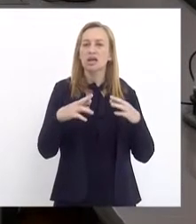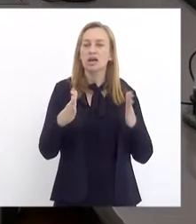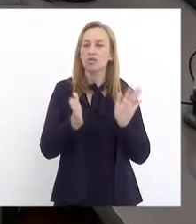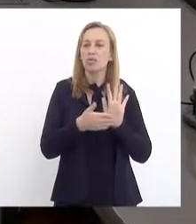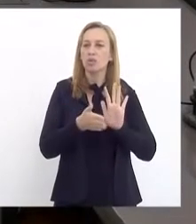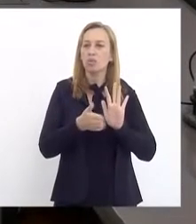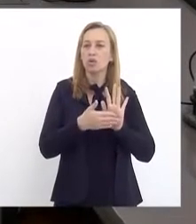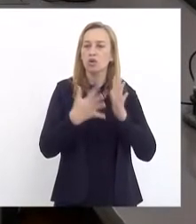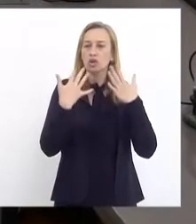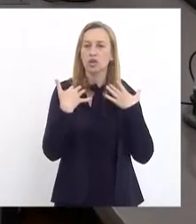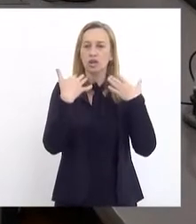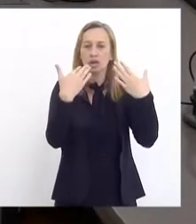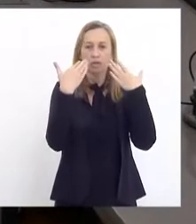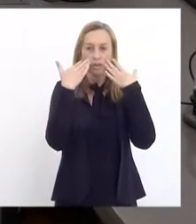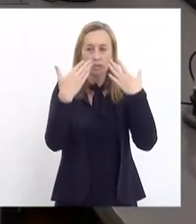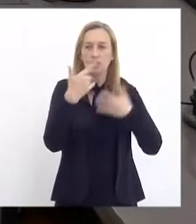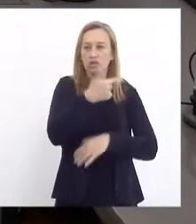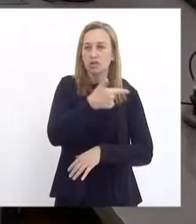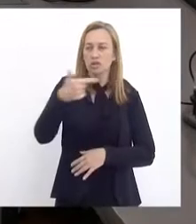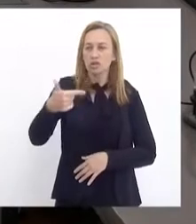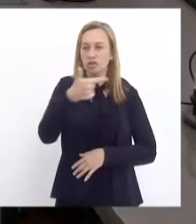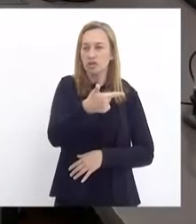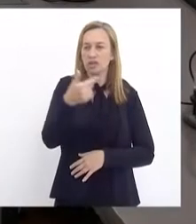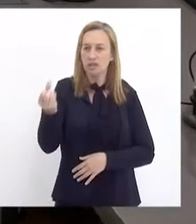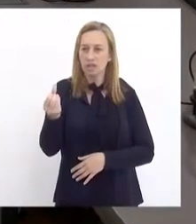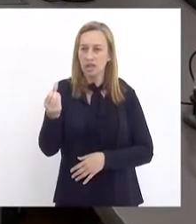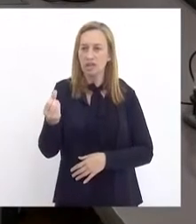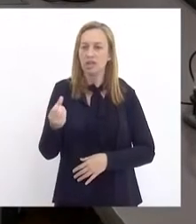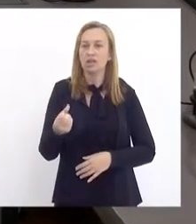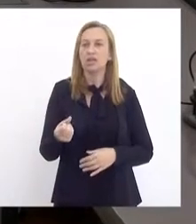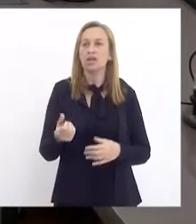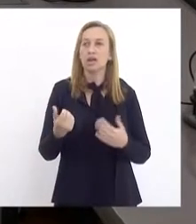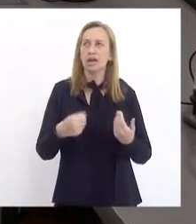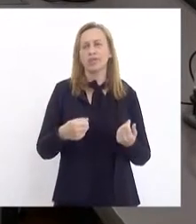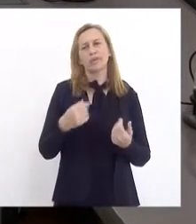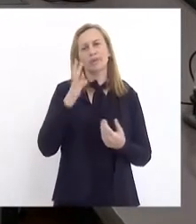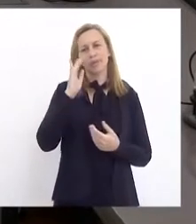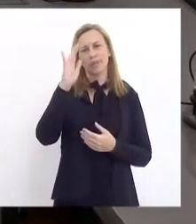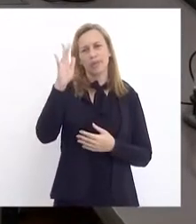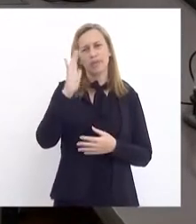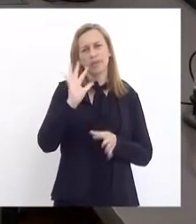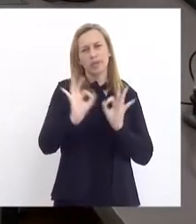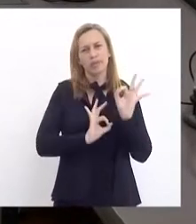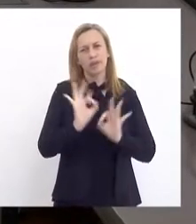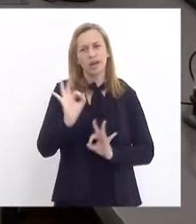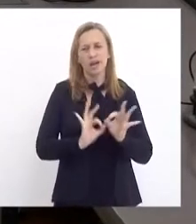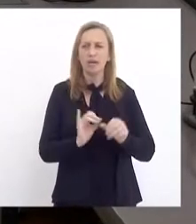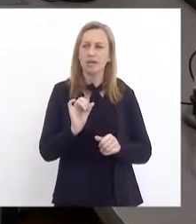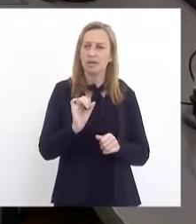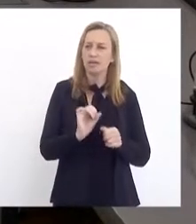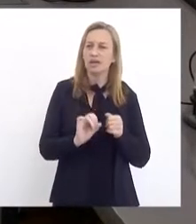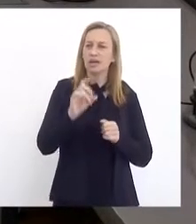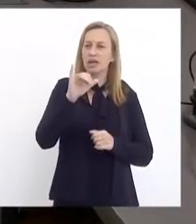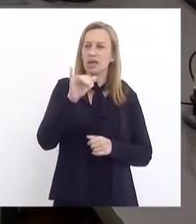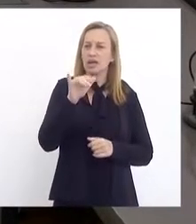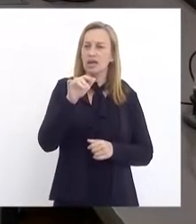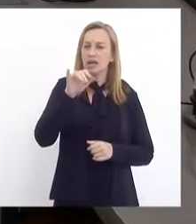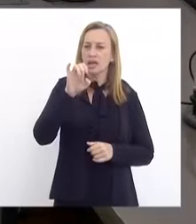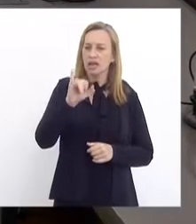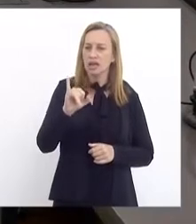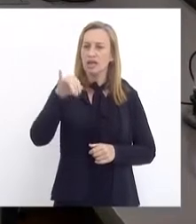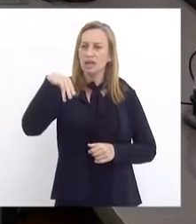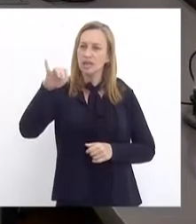26. Então, imaginar que nós não poderíamos nos preparar para uma leitura de um relatório feito pela INEA do dia 10 a